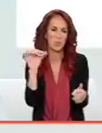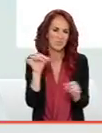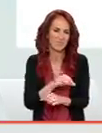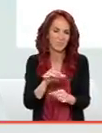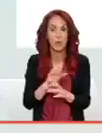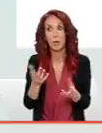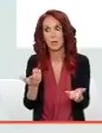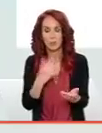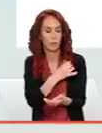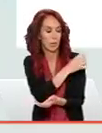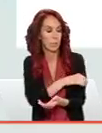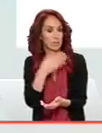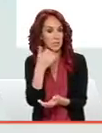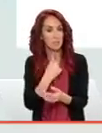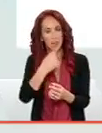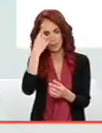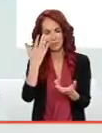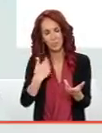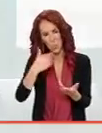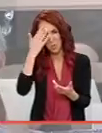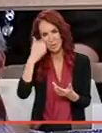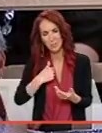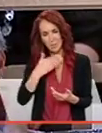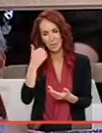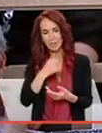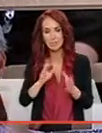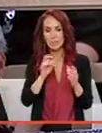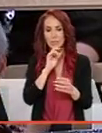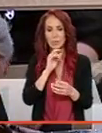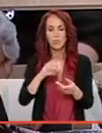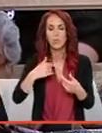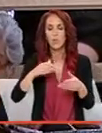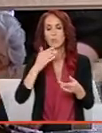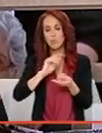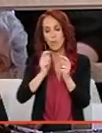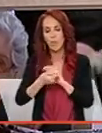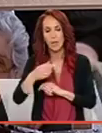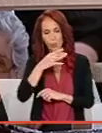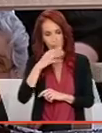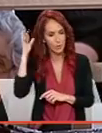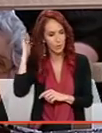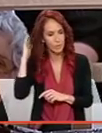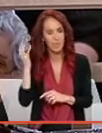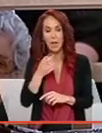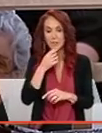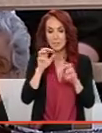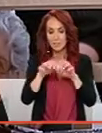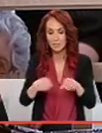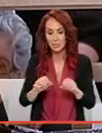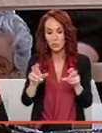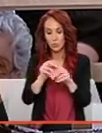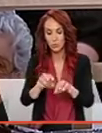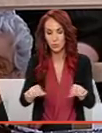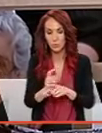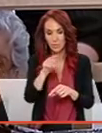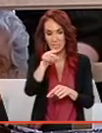cara, um rapaz tão lindo. Eu também acho que sou lindo. Obrigado, Otília. Eu vou com certeza mudar a cor a seu pedido, mas só quando também arranjar um teclado novo, que